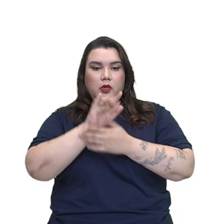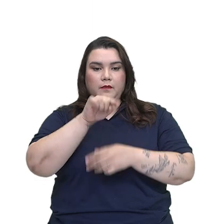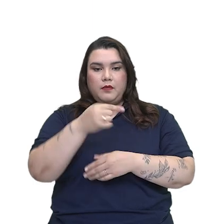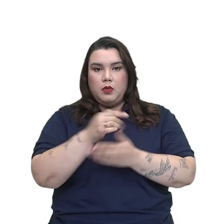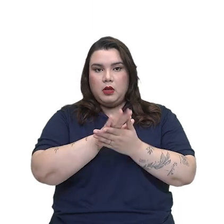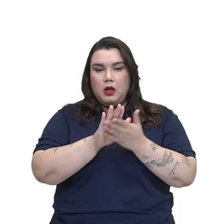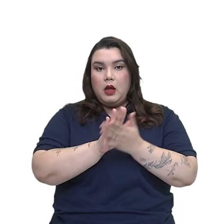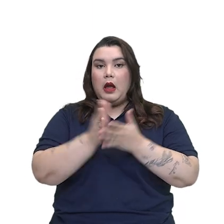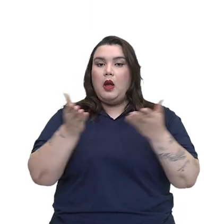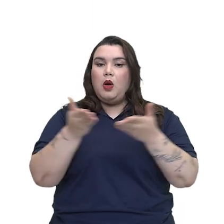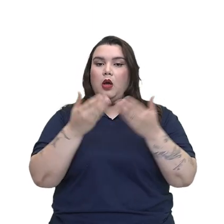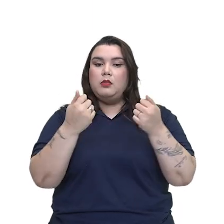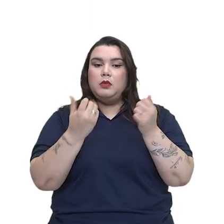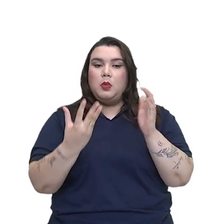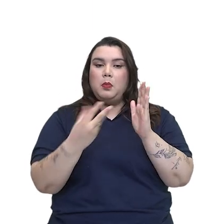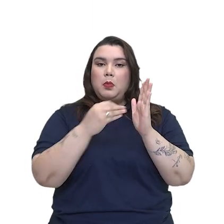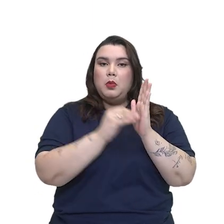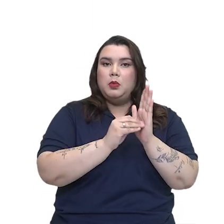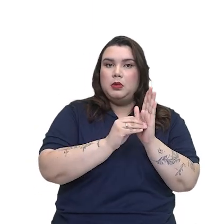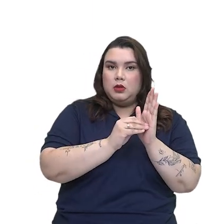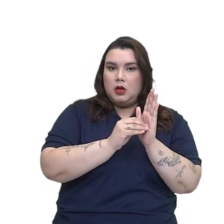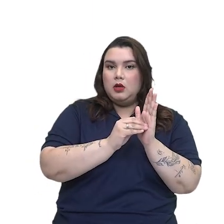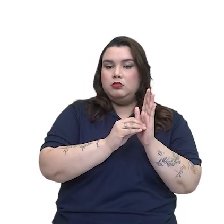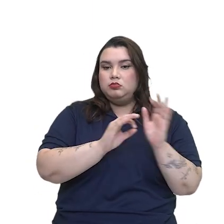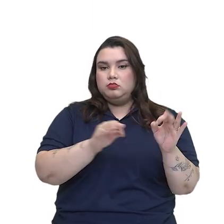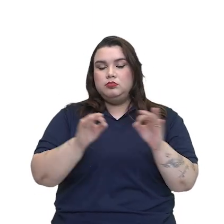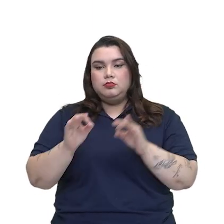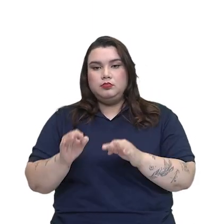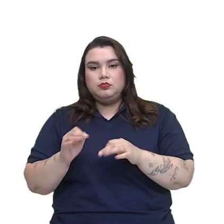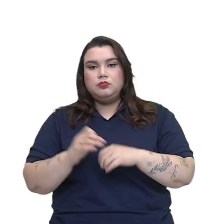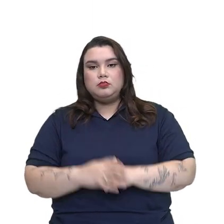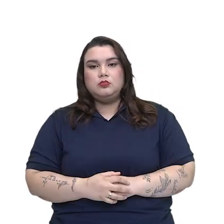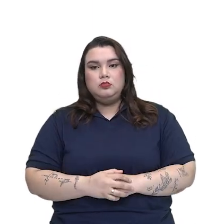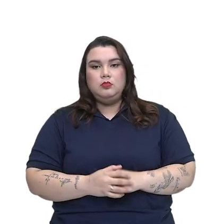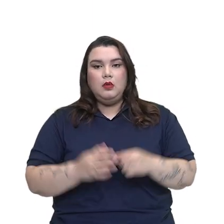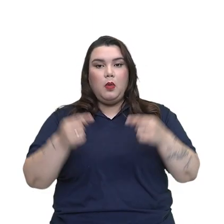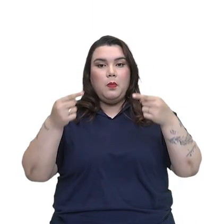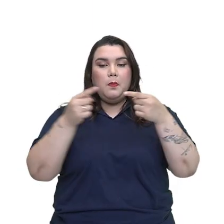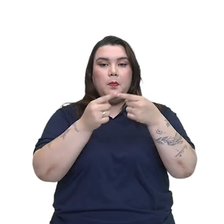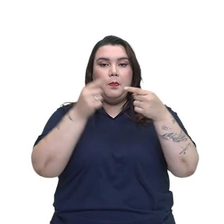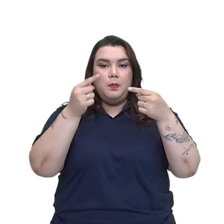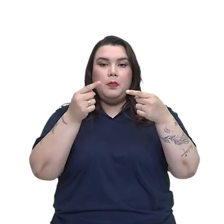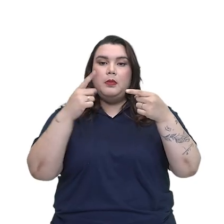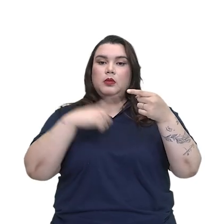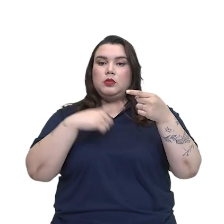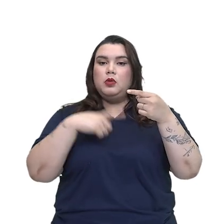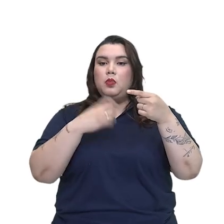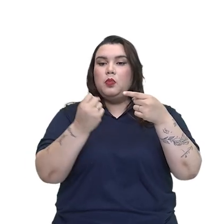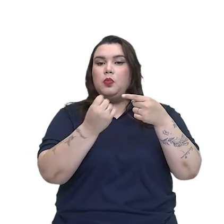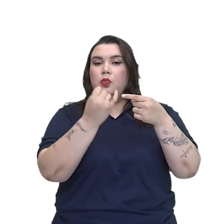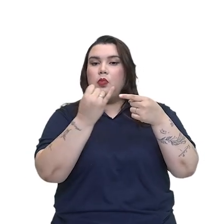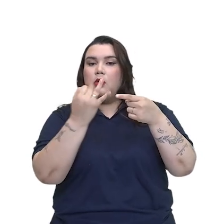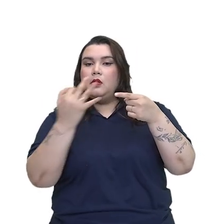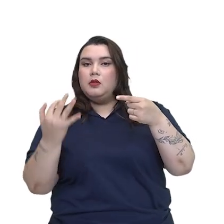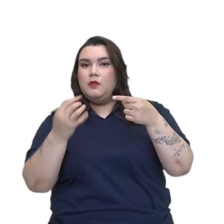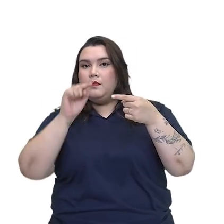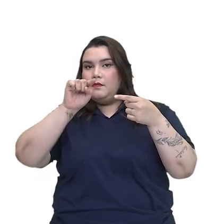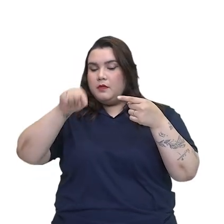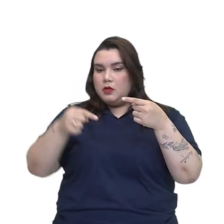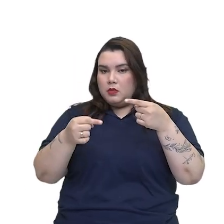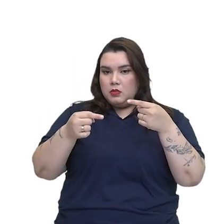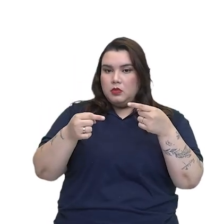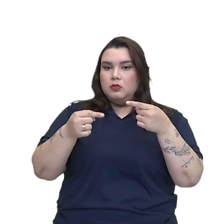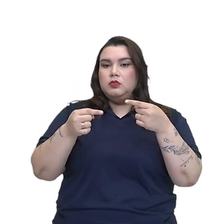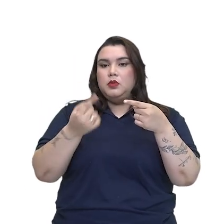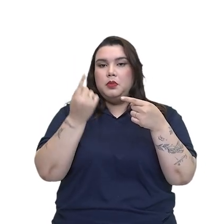dos números, agora vamos ter que colocá-lo, né? Então vamos olhar para o primeiro, a quantidade de números após a vírgula do